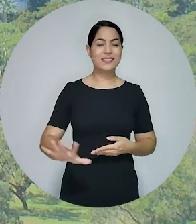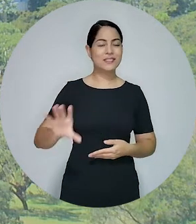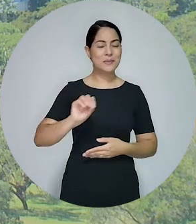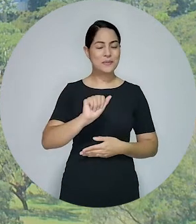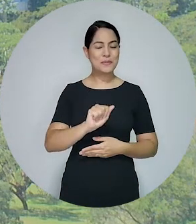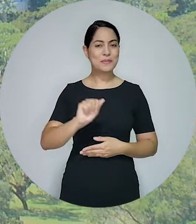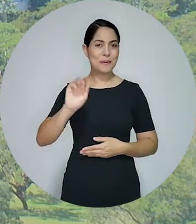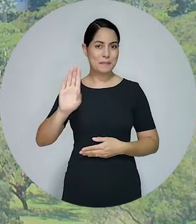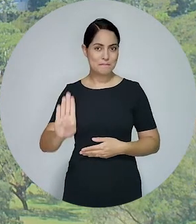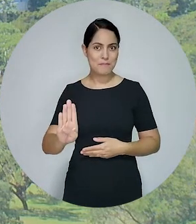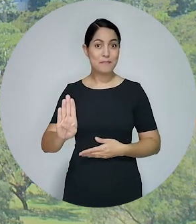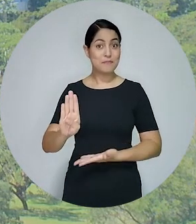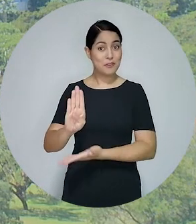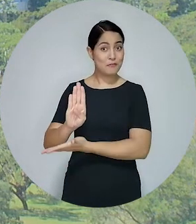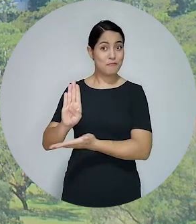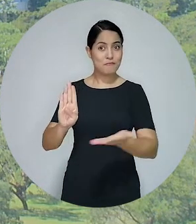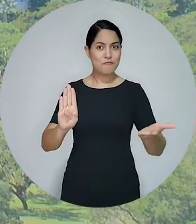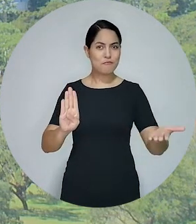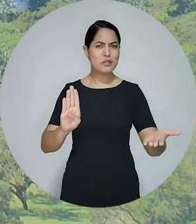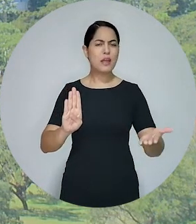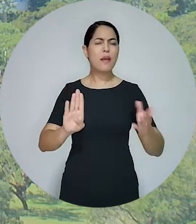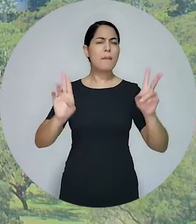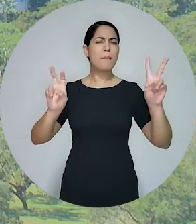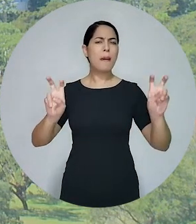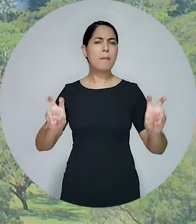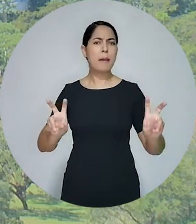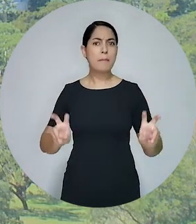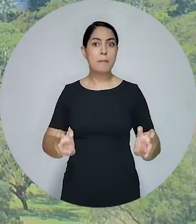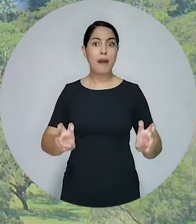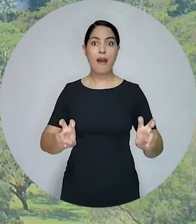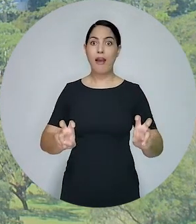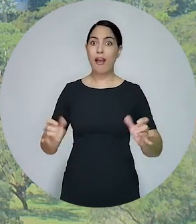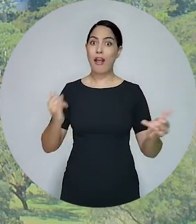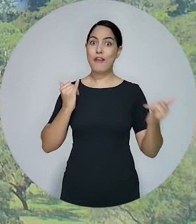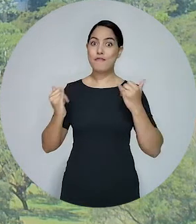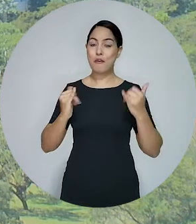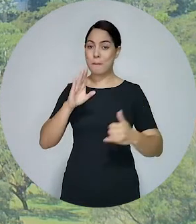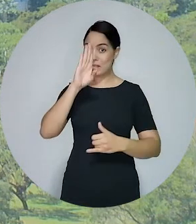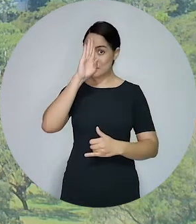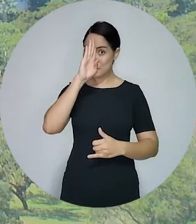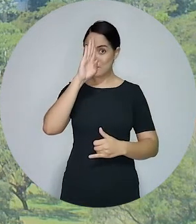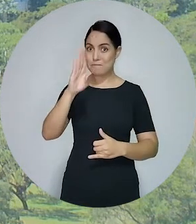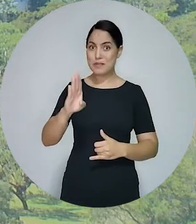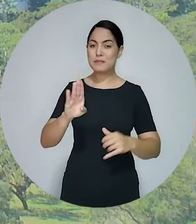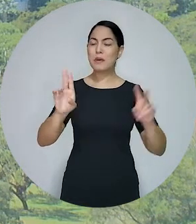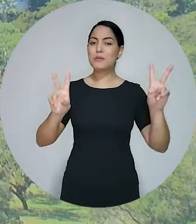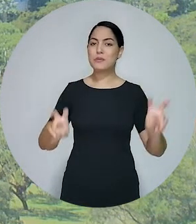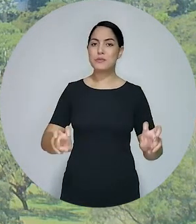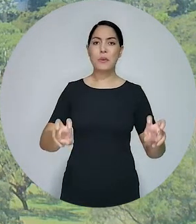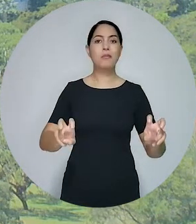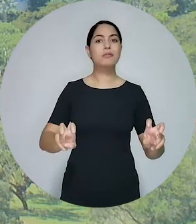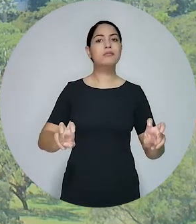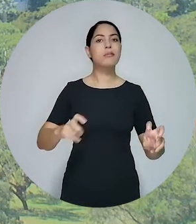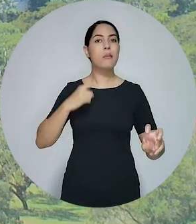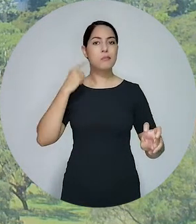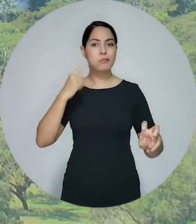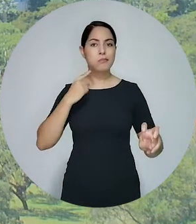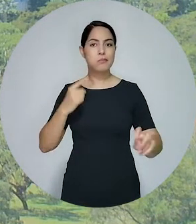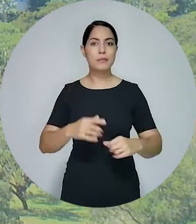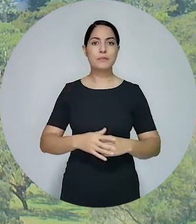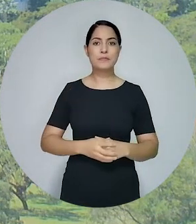Conselho Federal da Ordem dos Advogados do Brasil, você também encontra as principais notícias da